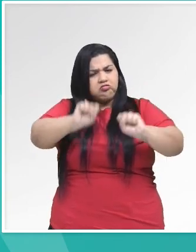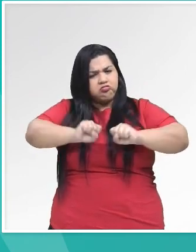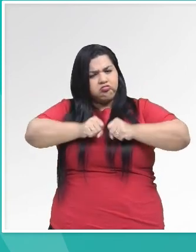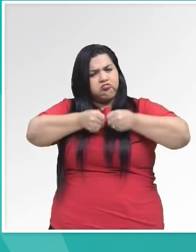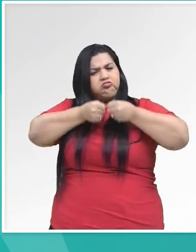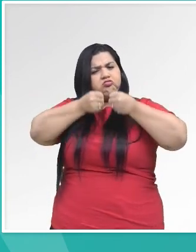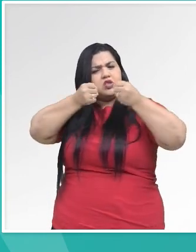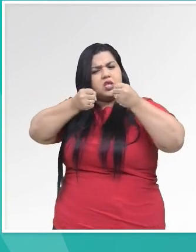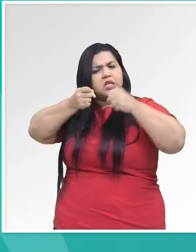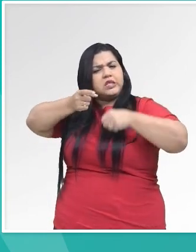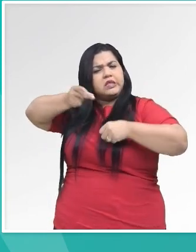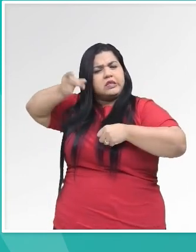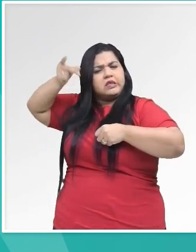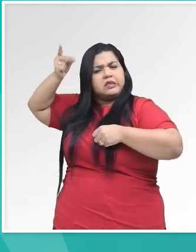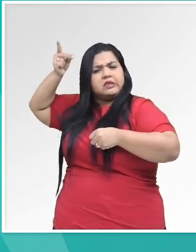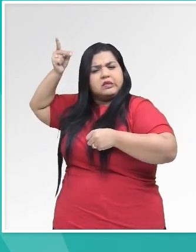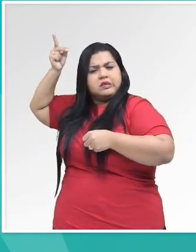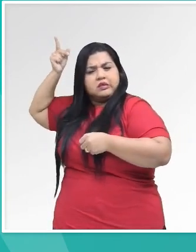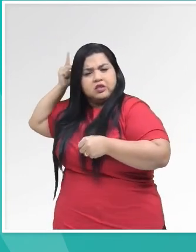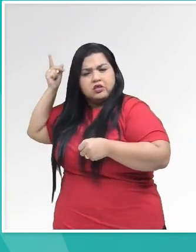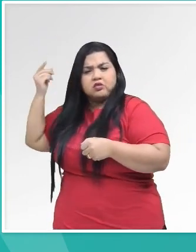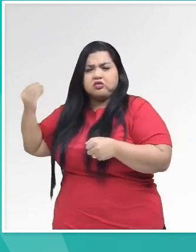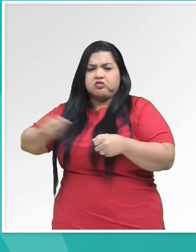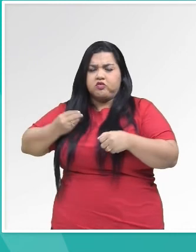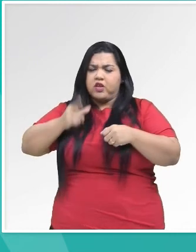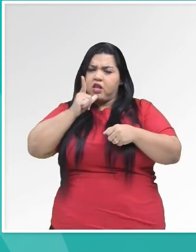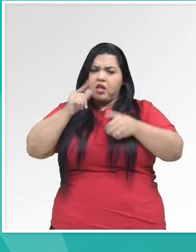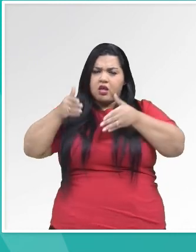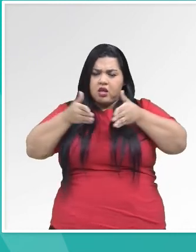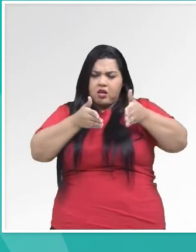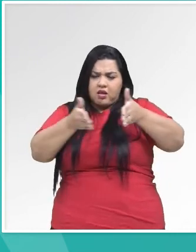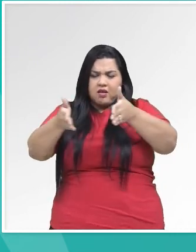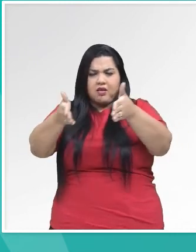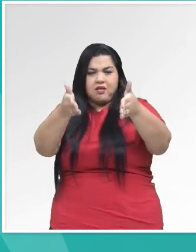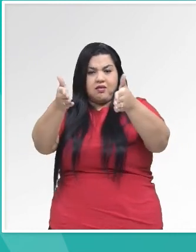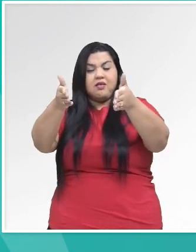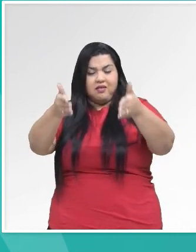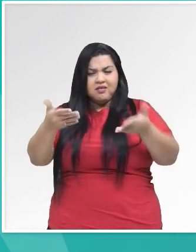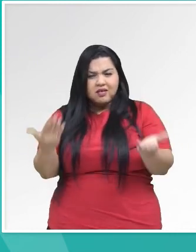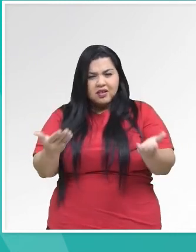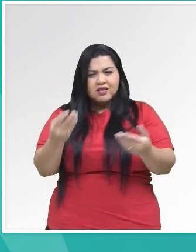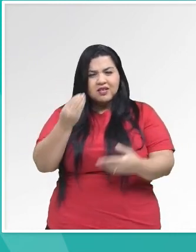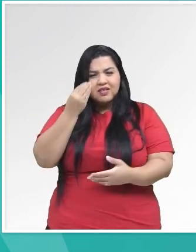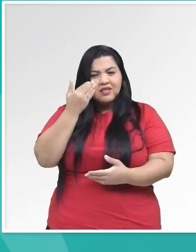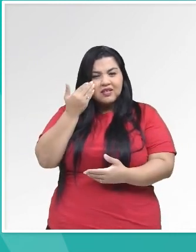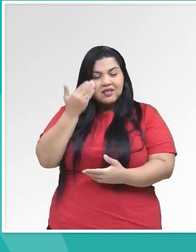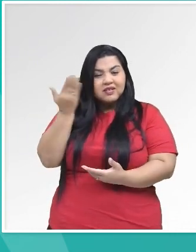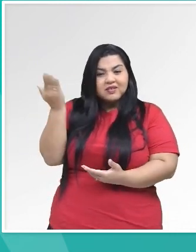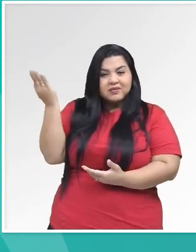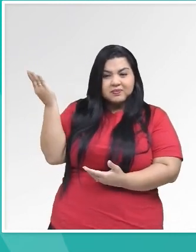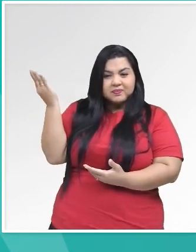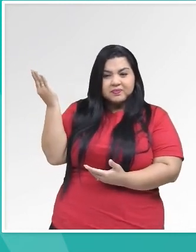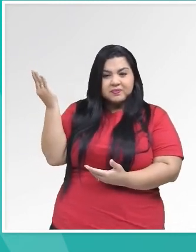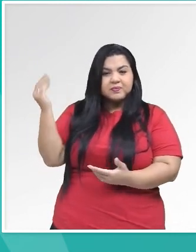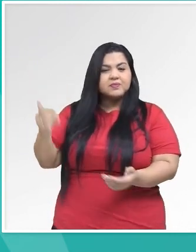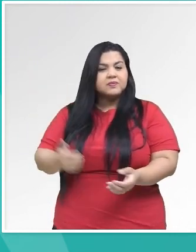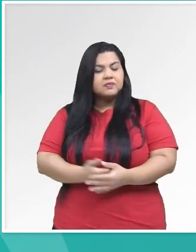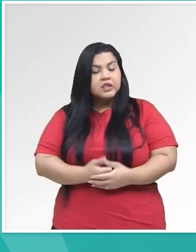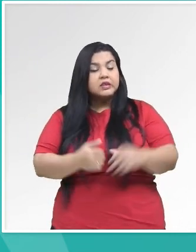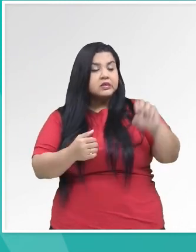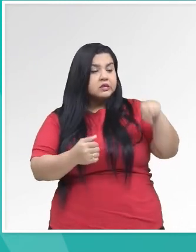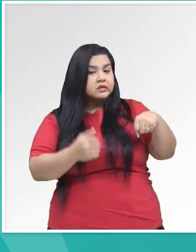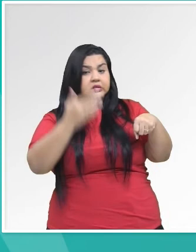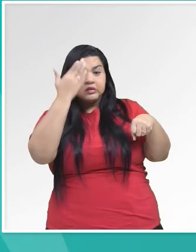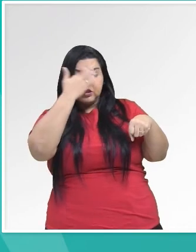na antiguidade teriam vivido às margens do Mar Negro. Olha só, você compreende o significado dessa palavra? Sim,